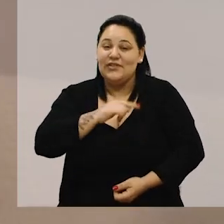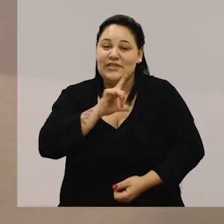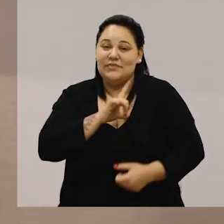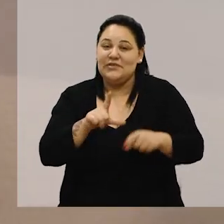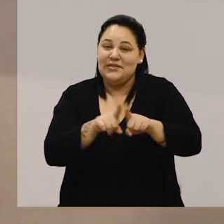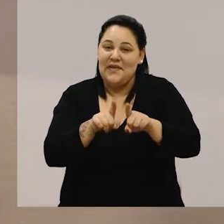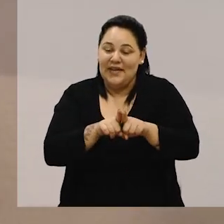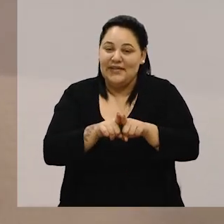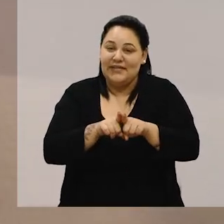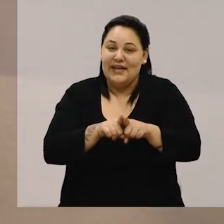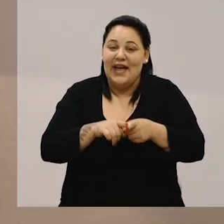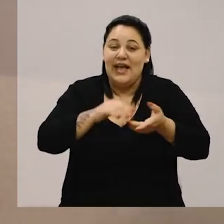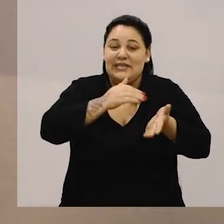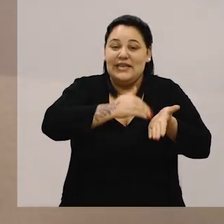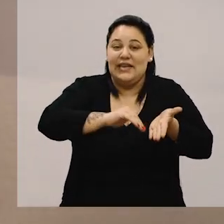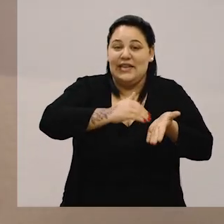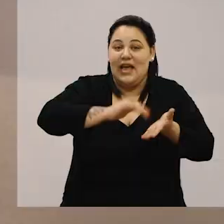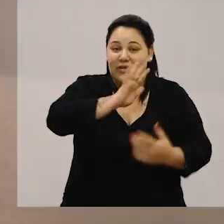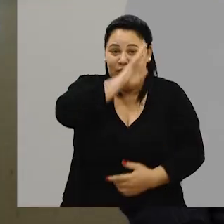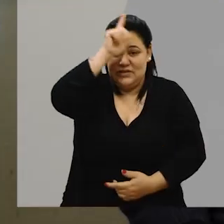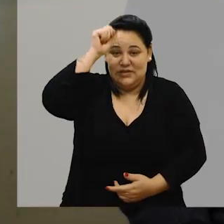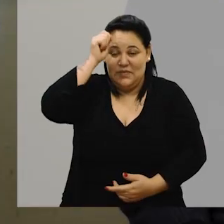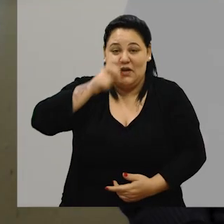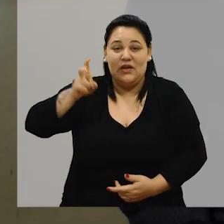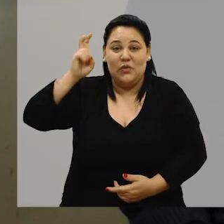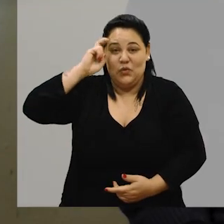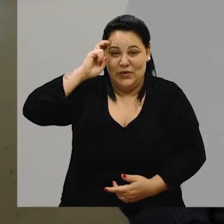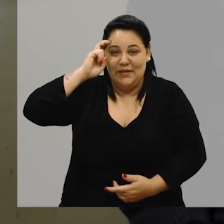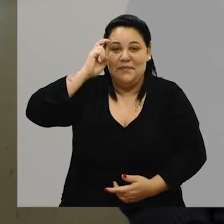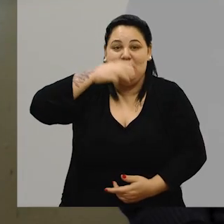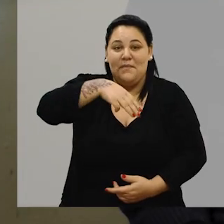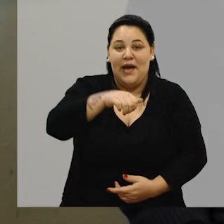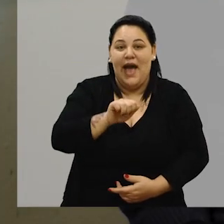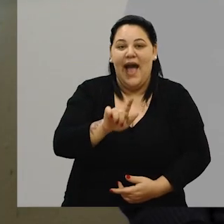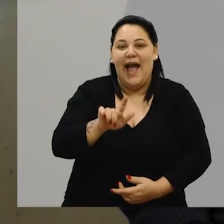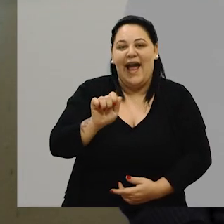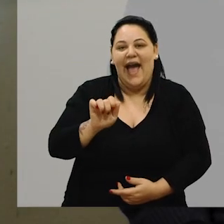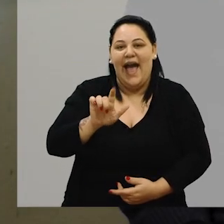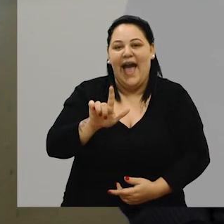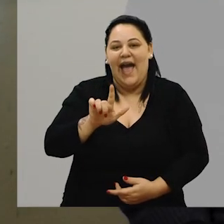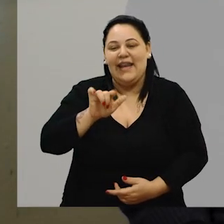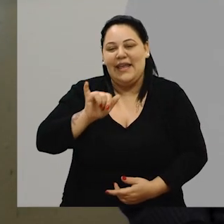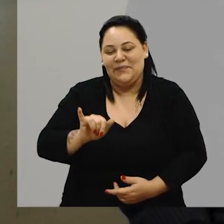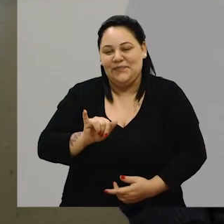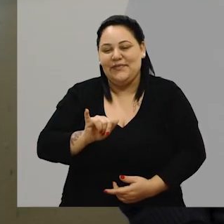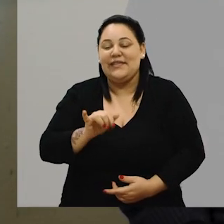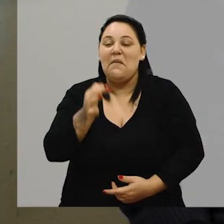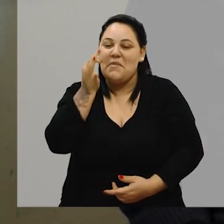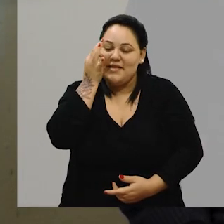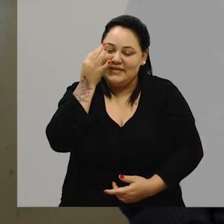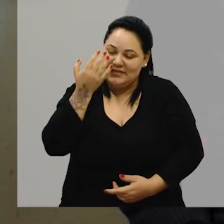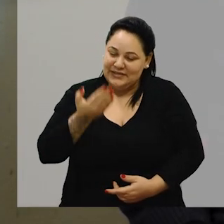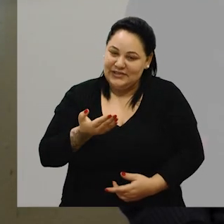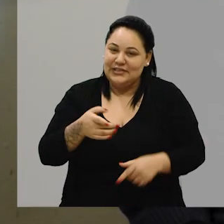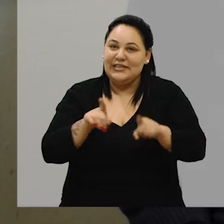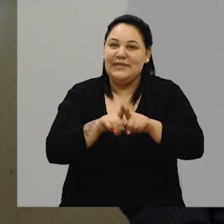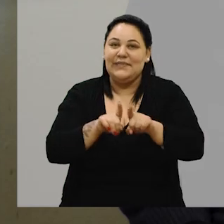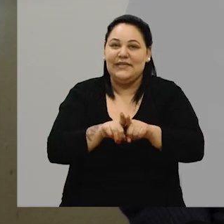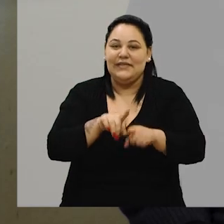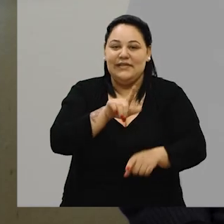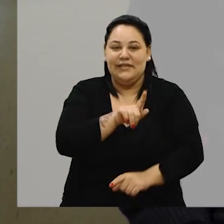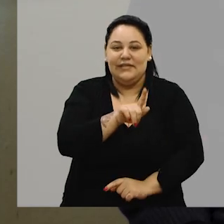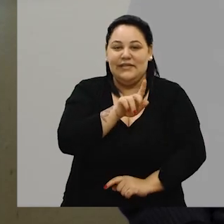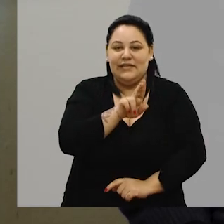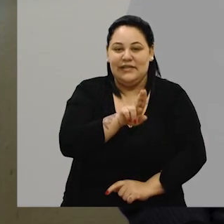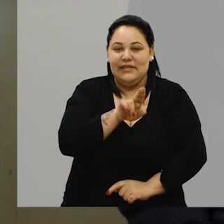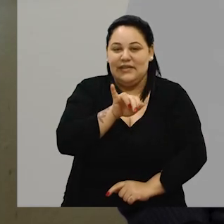temos aqui a secretária municipal da Cultura, Magali Quadros, que nos brinda aqui também com a sua presença, e o Guilherme Martinato,